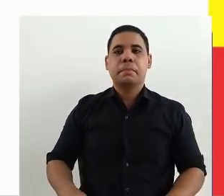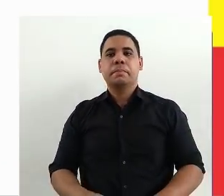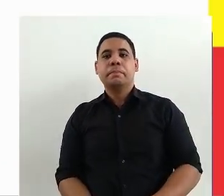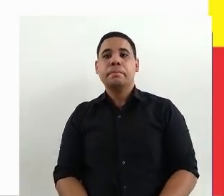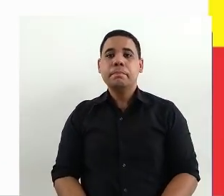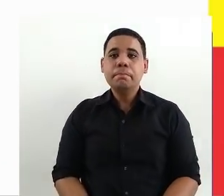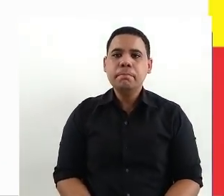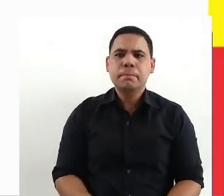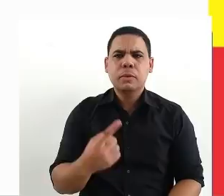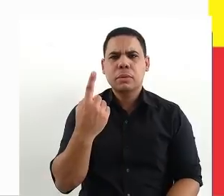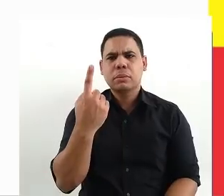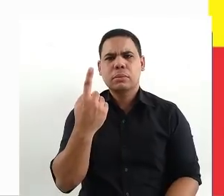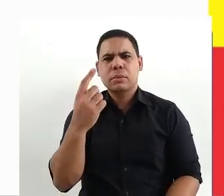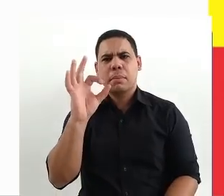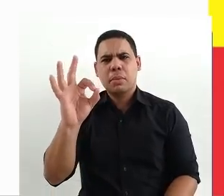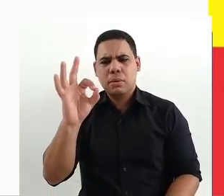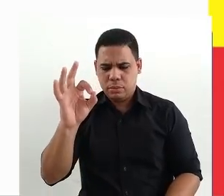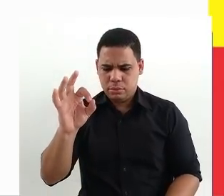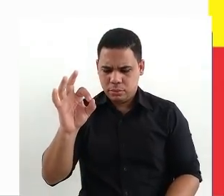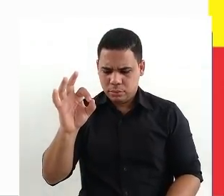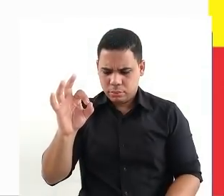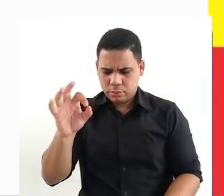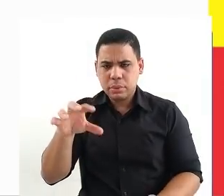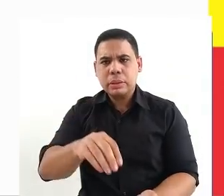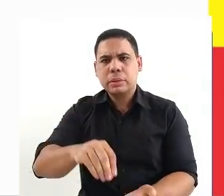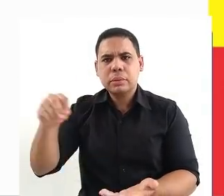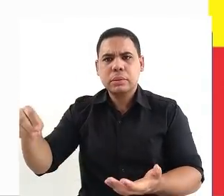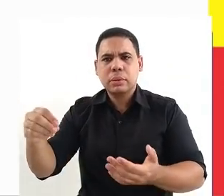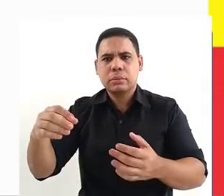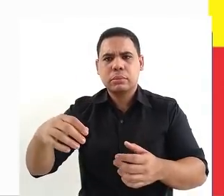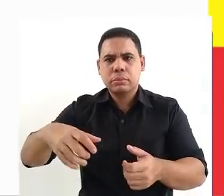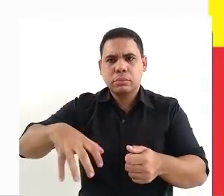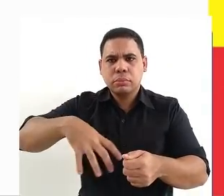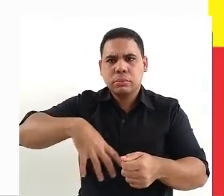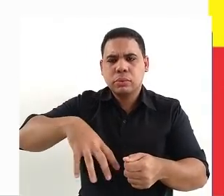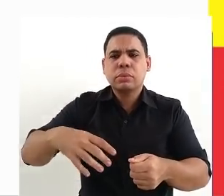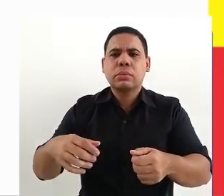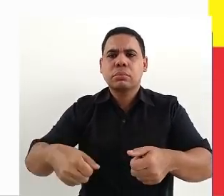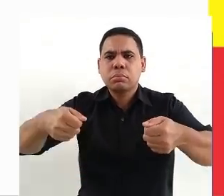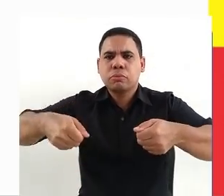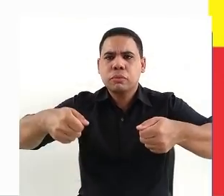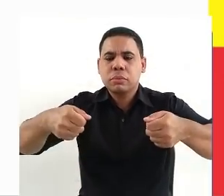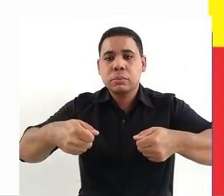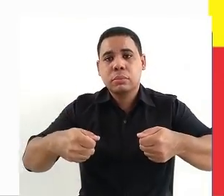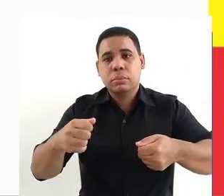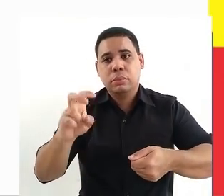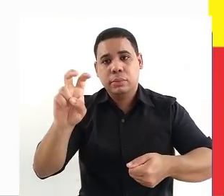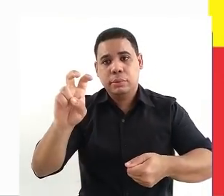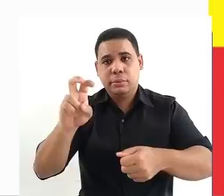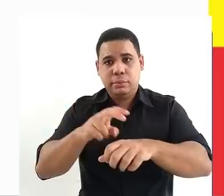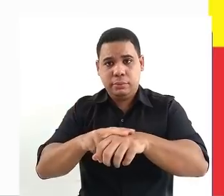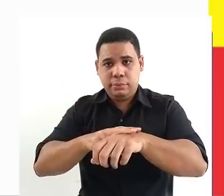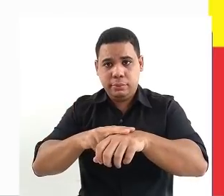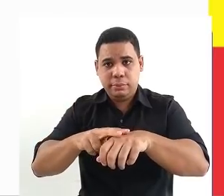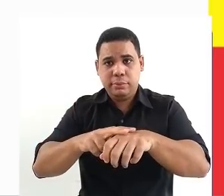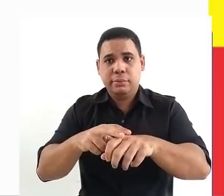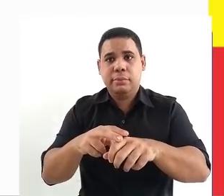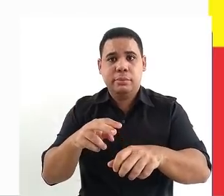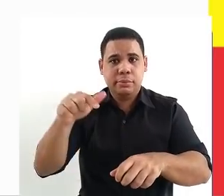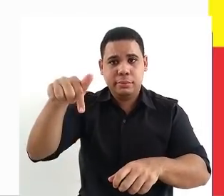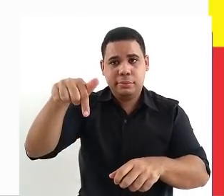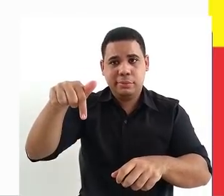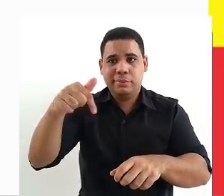será retirada de uma sacola contendo 5 bolas verdes e 7 bolas vermelhas. Qual a probabilidade desta bola